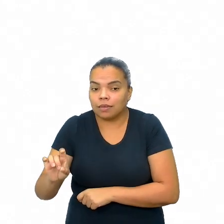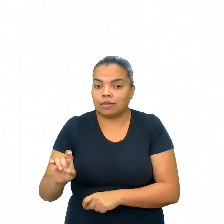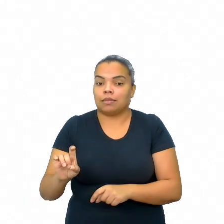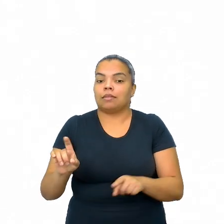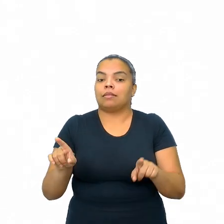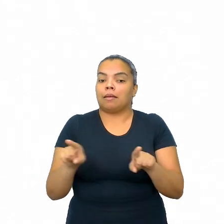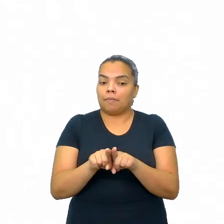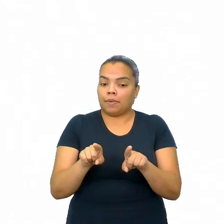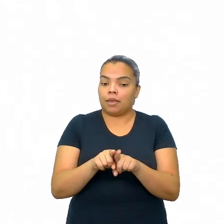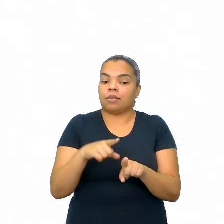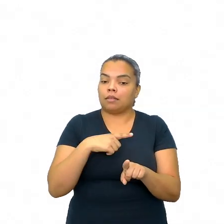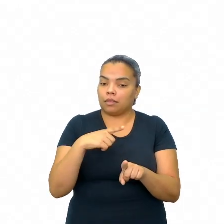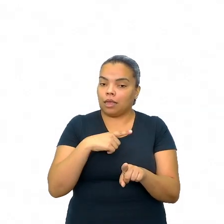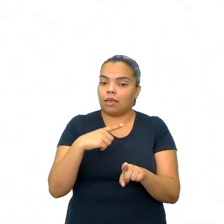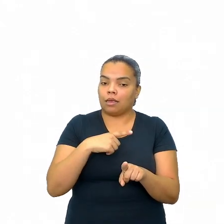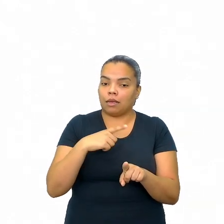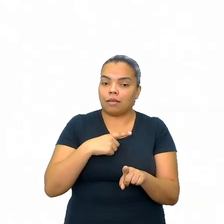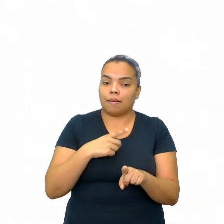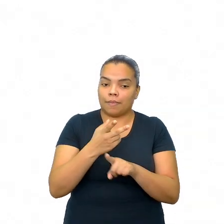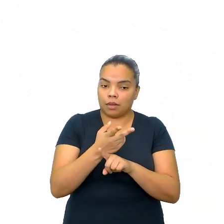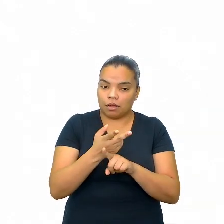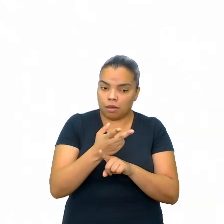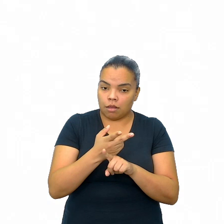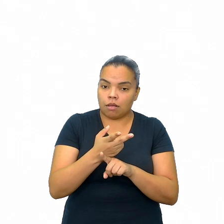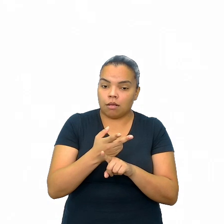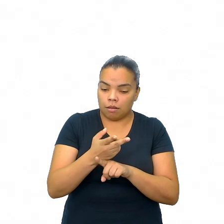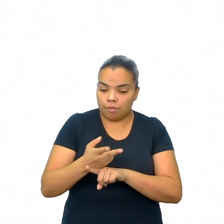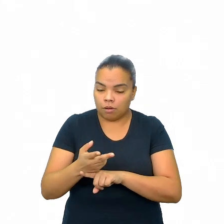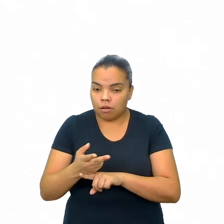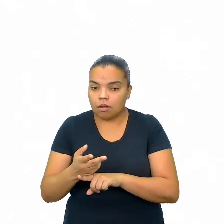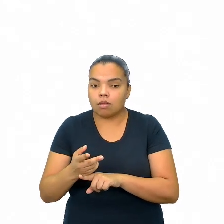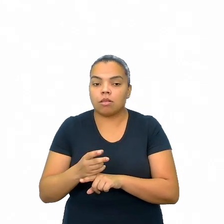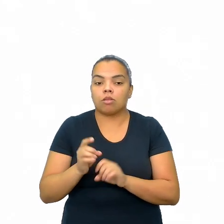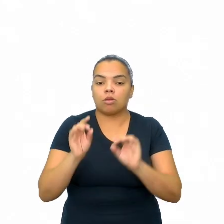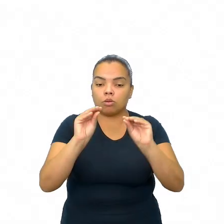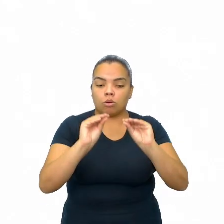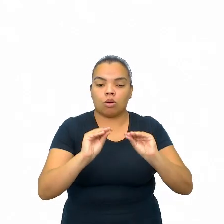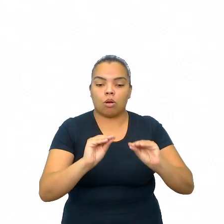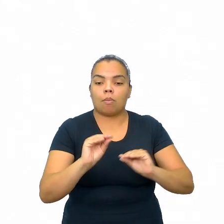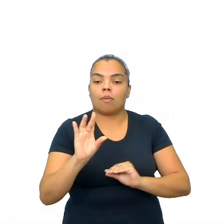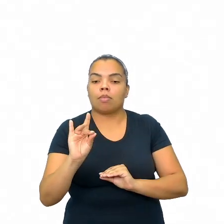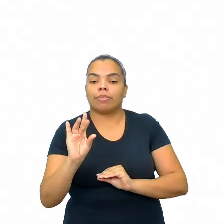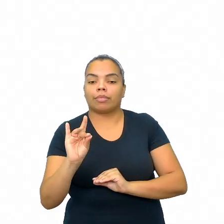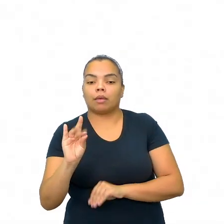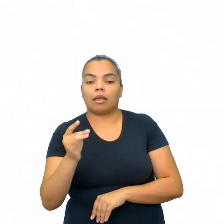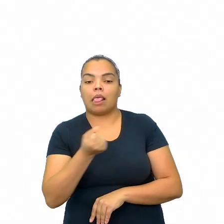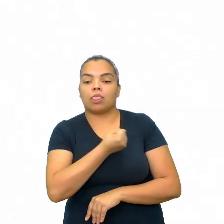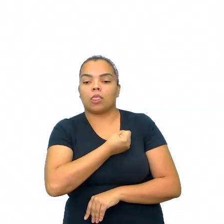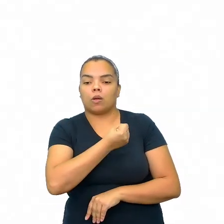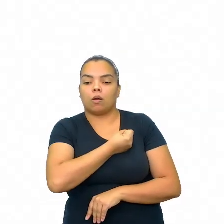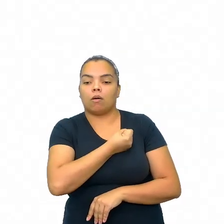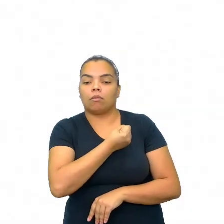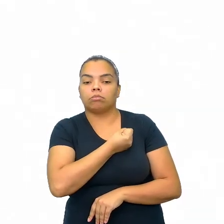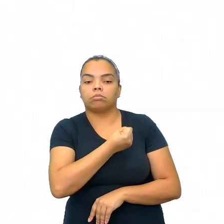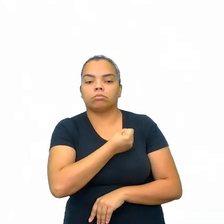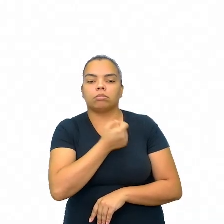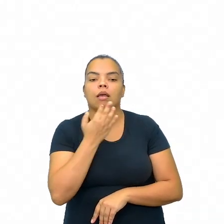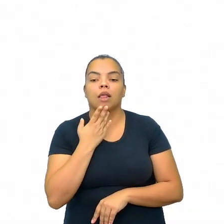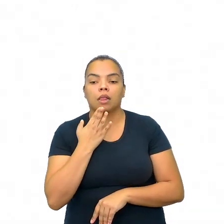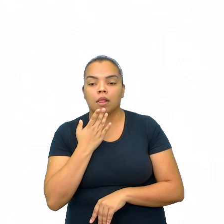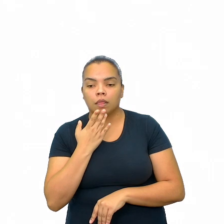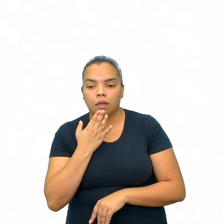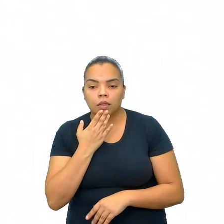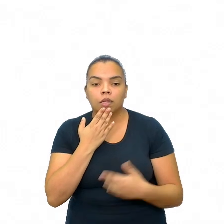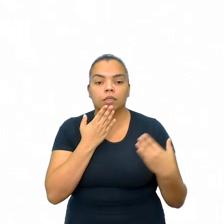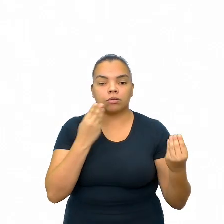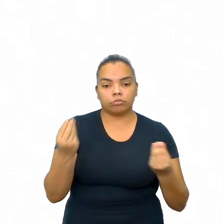sondagens de cada estudante, de modo que fiquem visíveis e próximas para facilitar